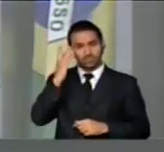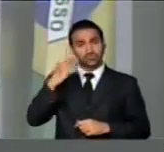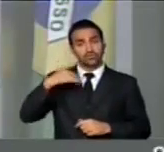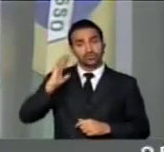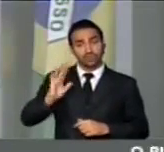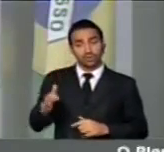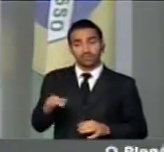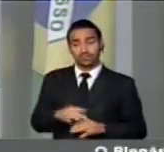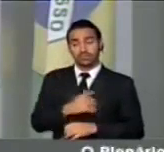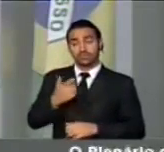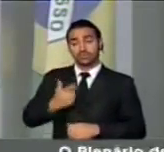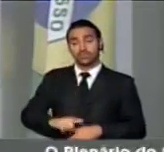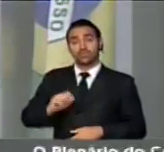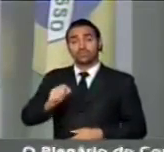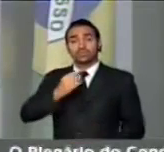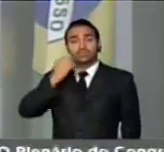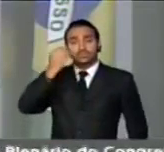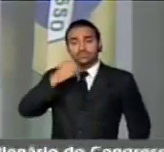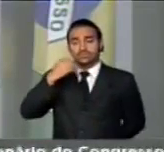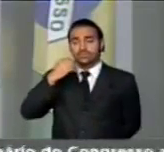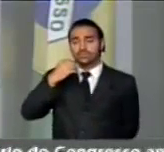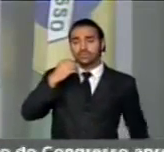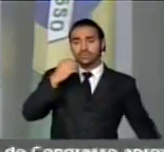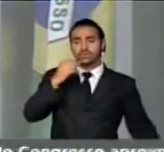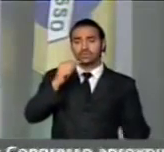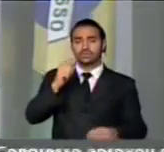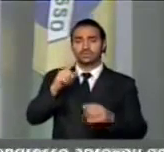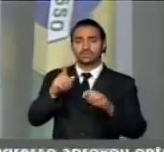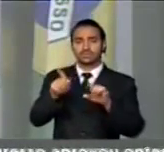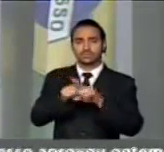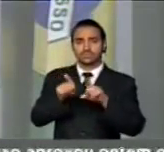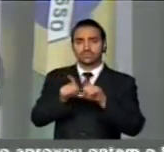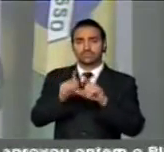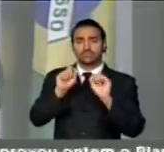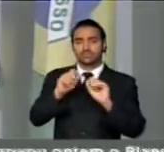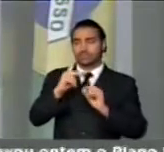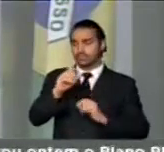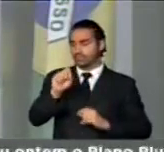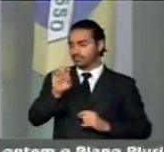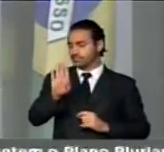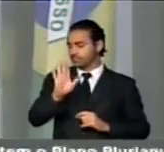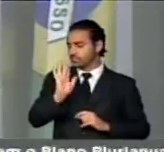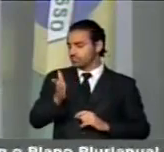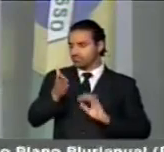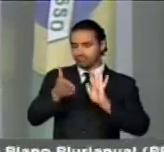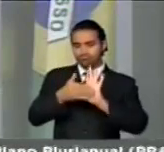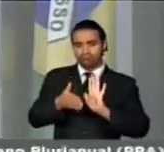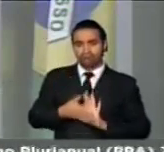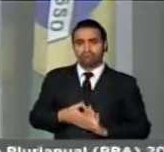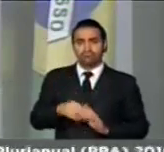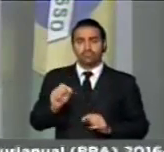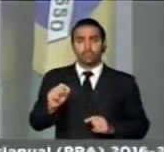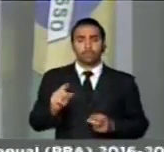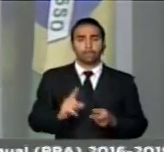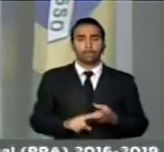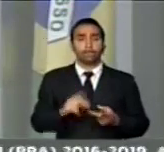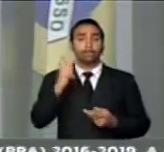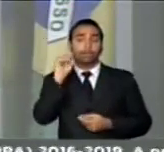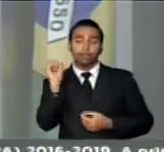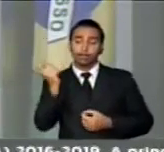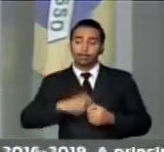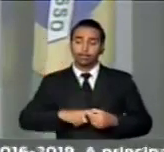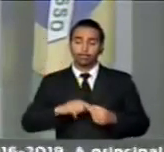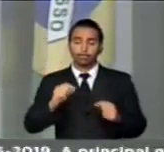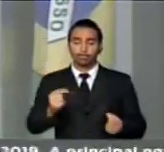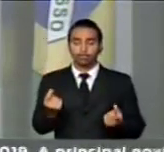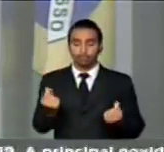aqui uma experiência, uma vivência republicana, onde o PSDB propôs um destaque para recompor